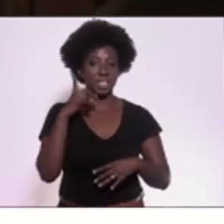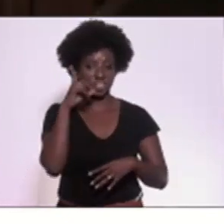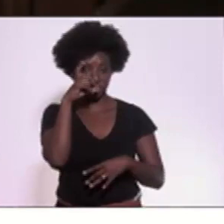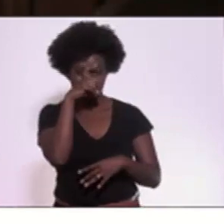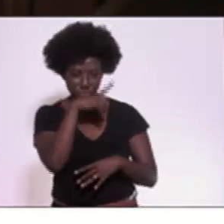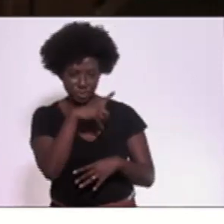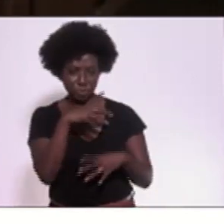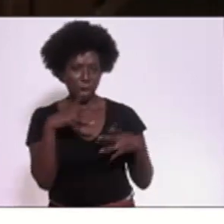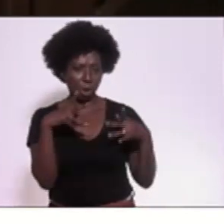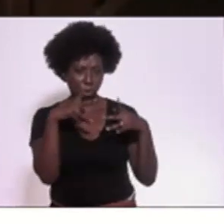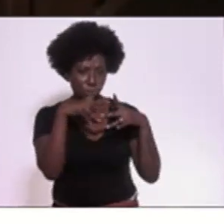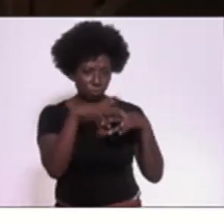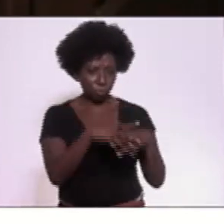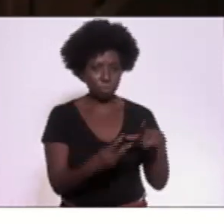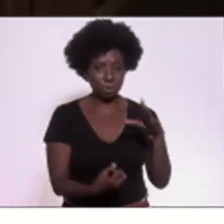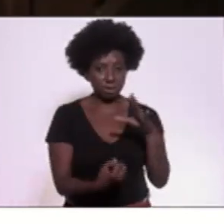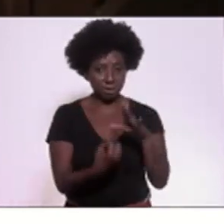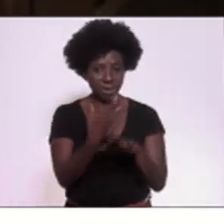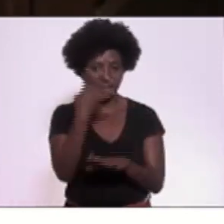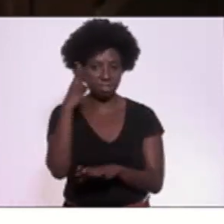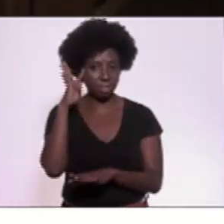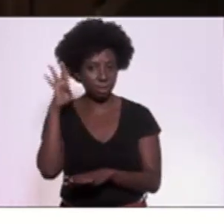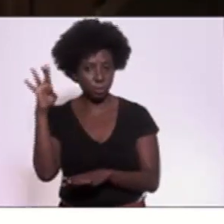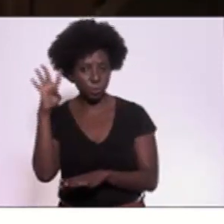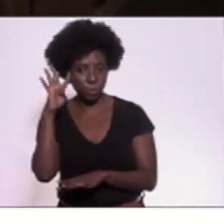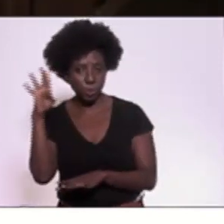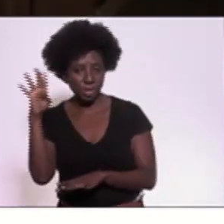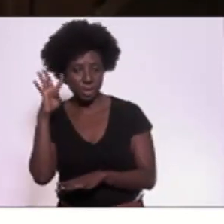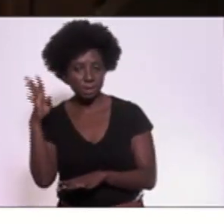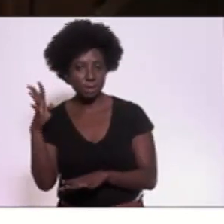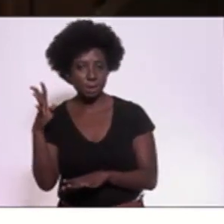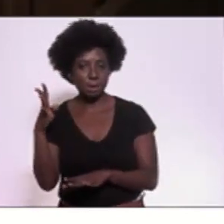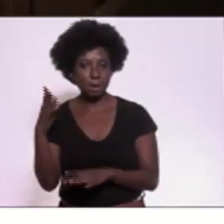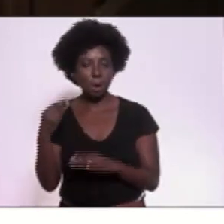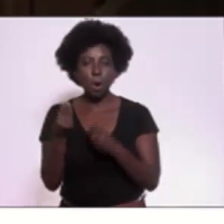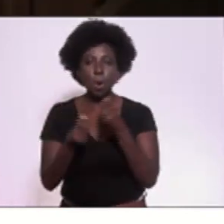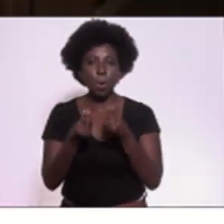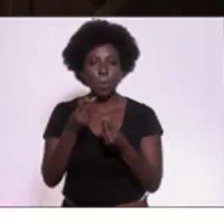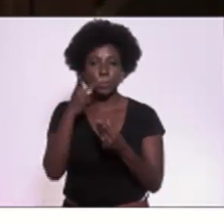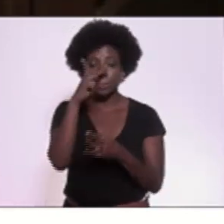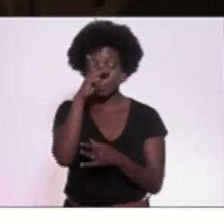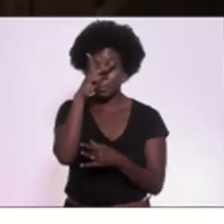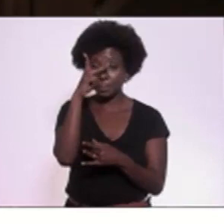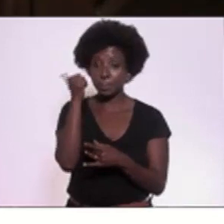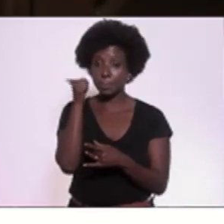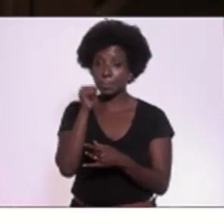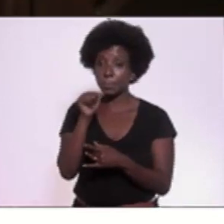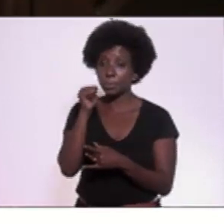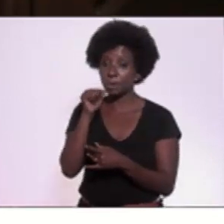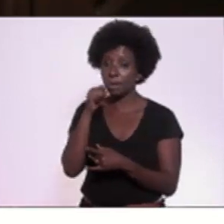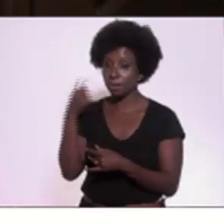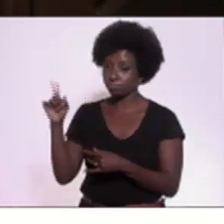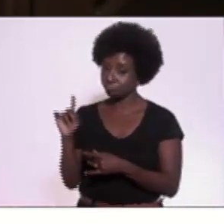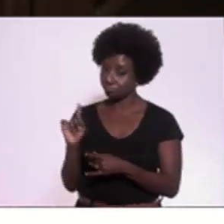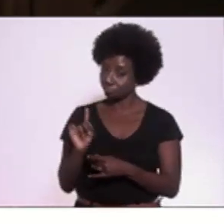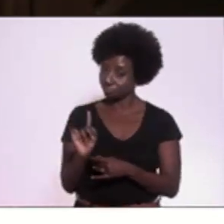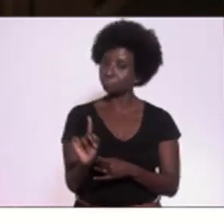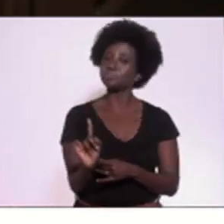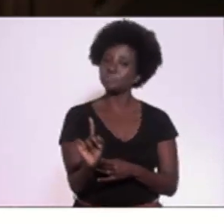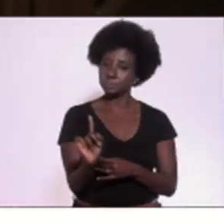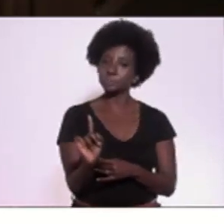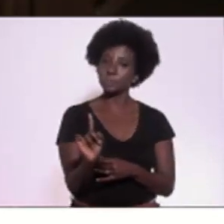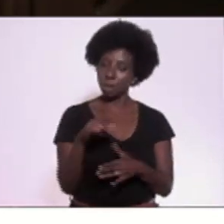fazer com que compreendamos que, de fato, mulheres que se colocam à frente da política, e seja